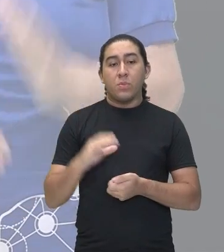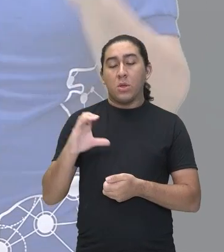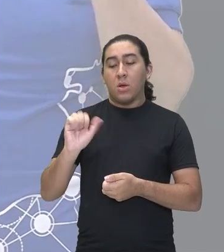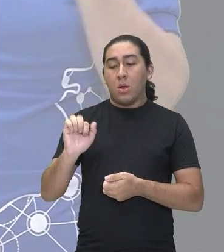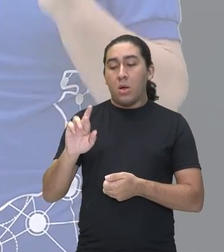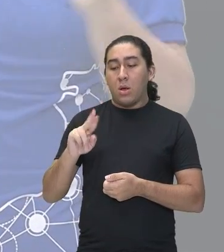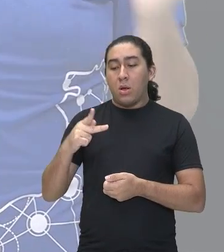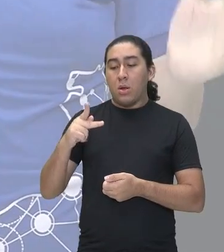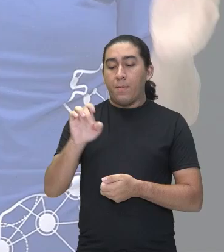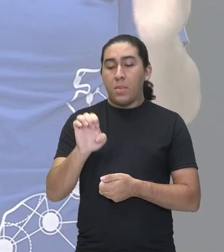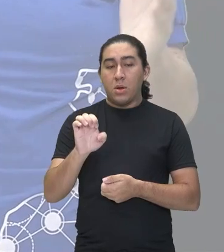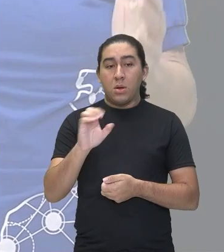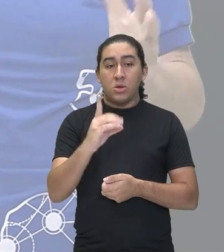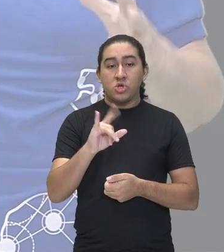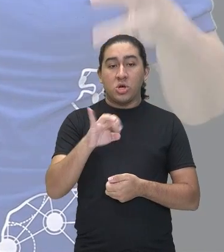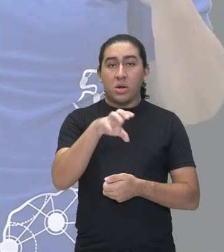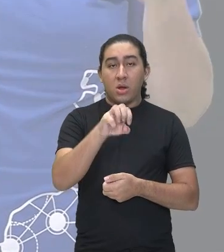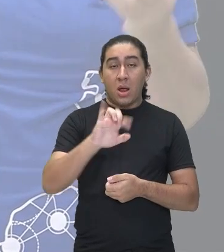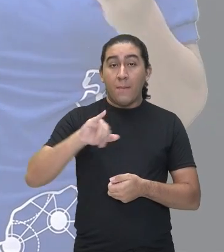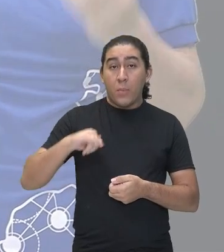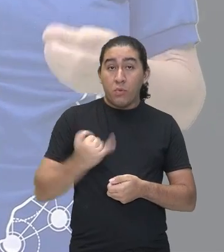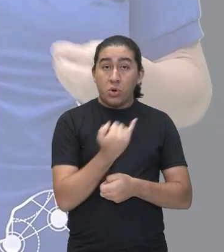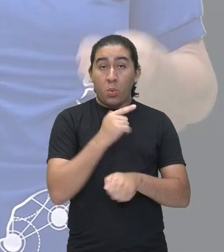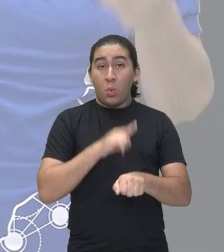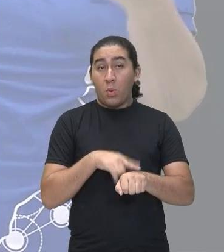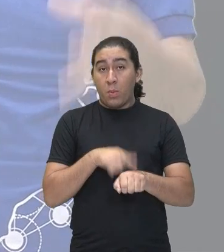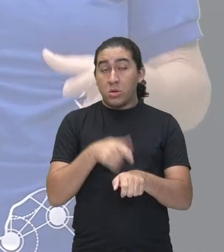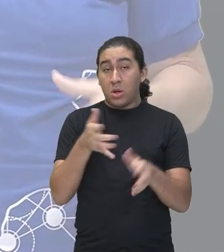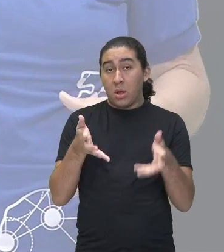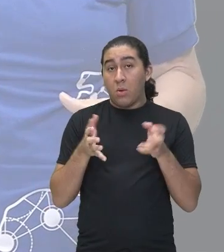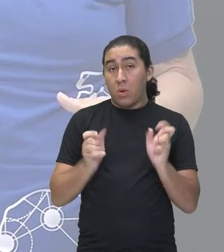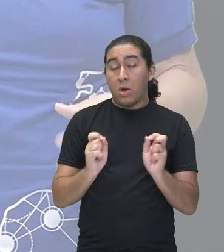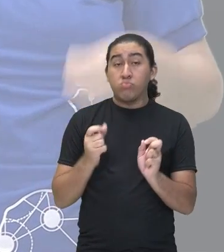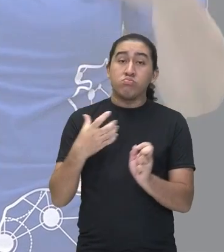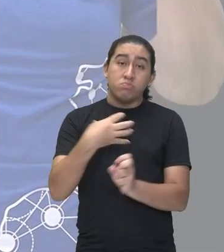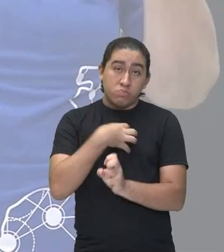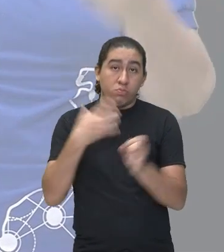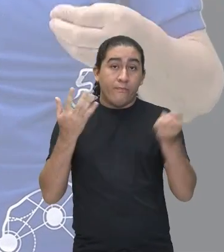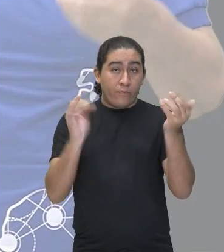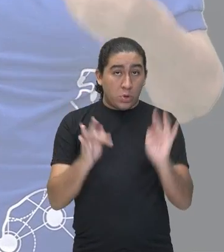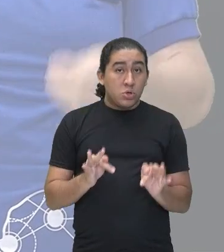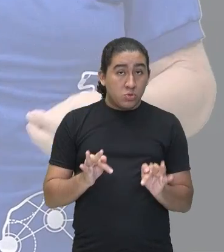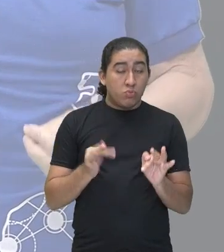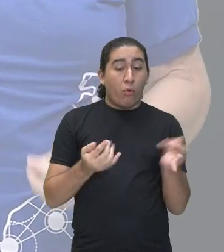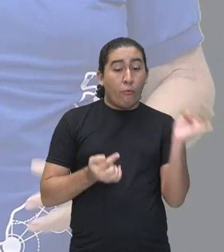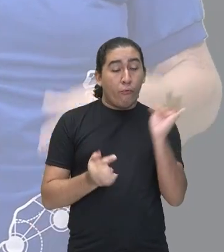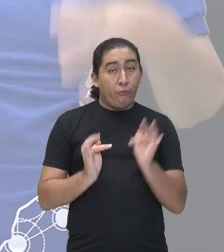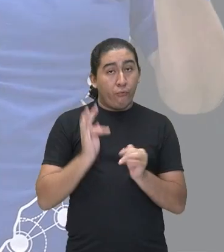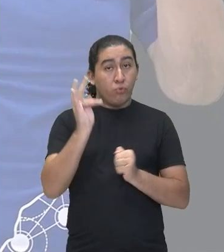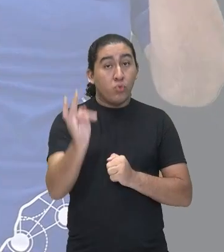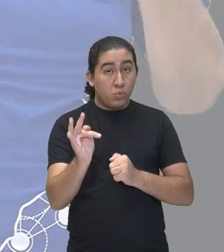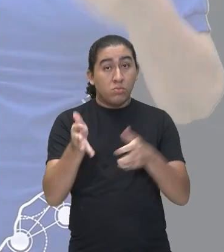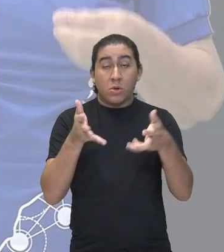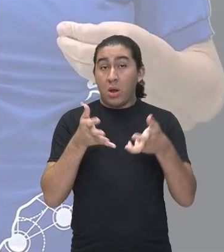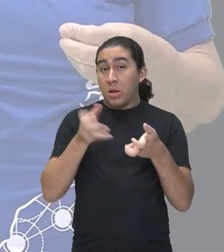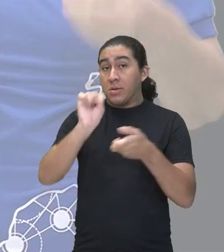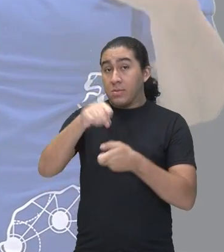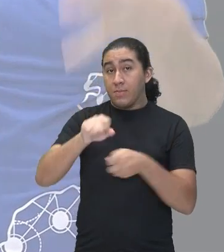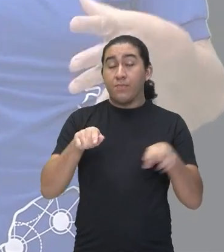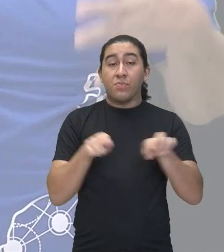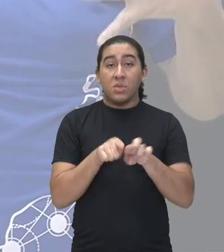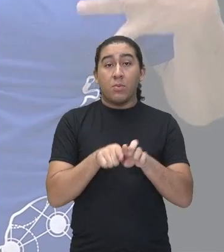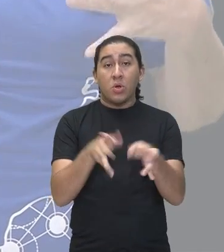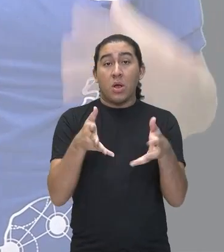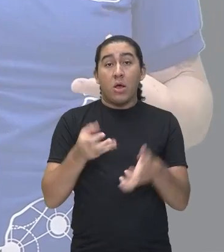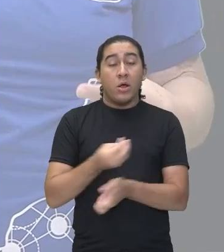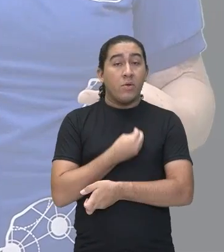diem, aproveitar o momento. Eles têm necessidade de ser felizes. Eles querem ser felizes, eles querem